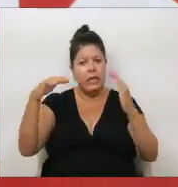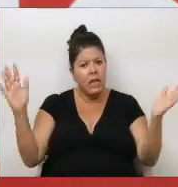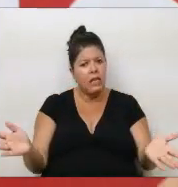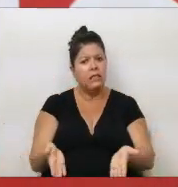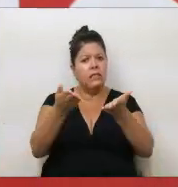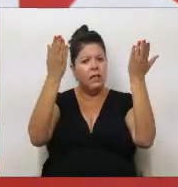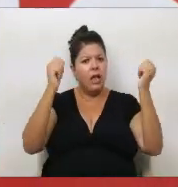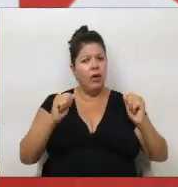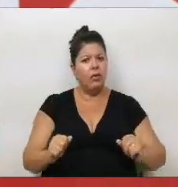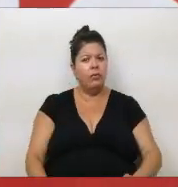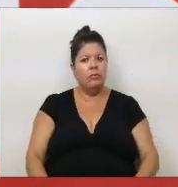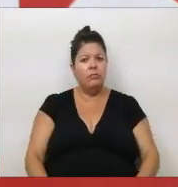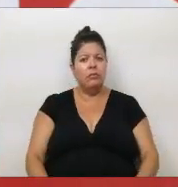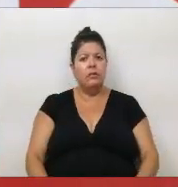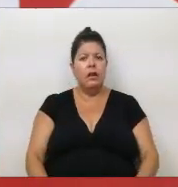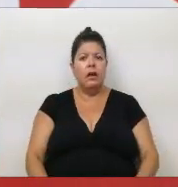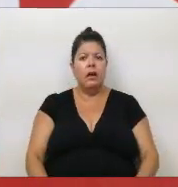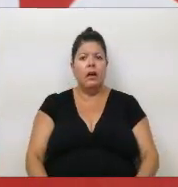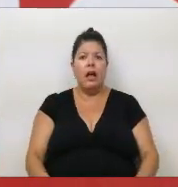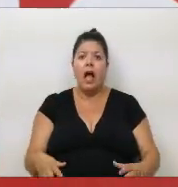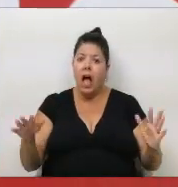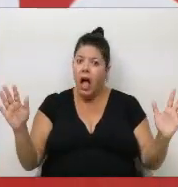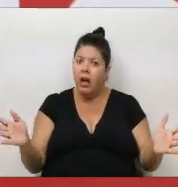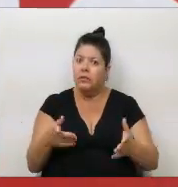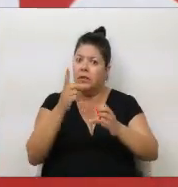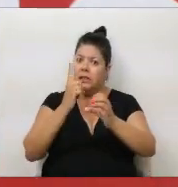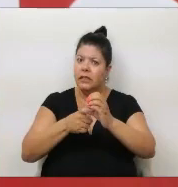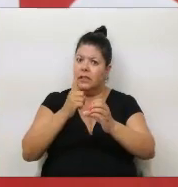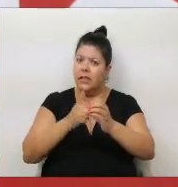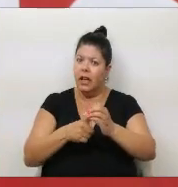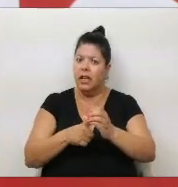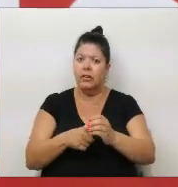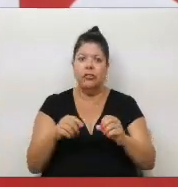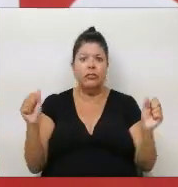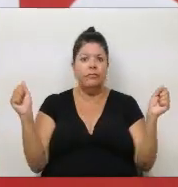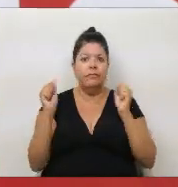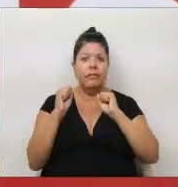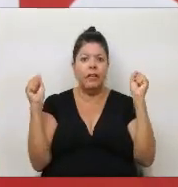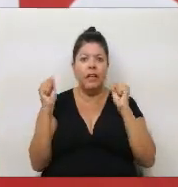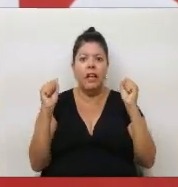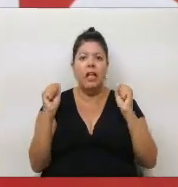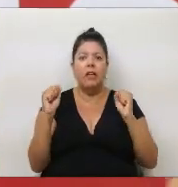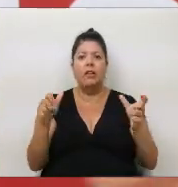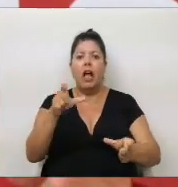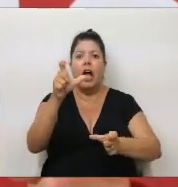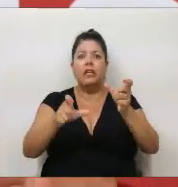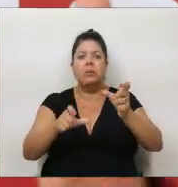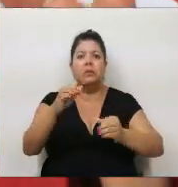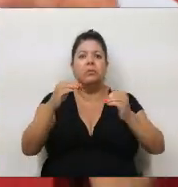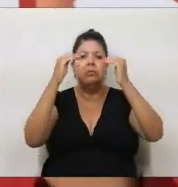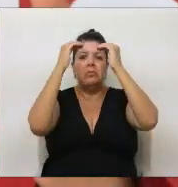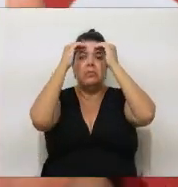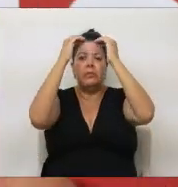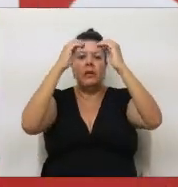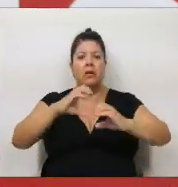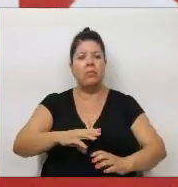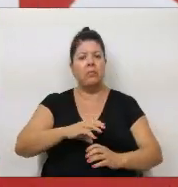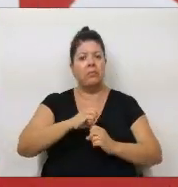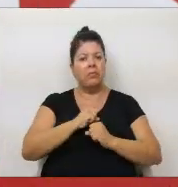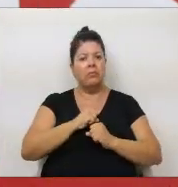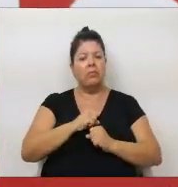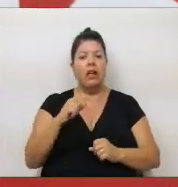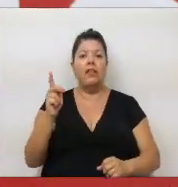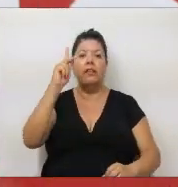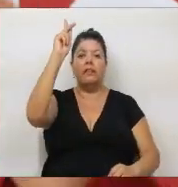imensamente, a autoestima da cidade foi incrível. As pessoas se sentiram respeitadas, valorizadas.